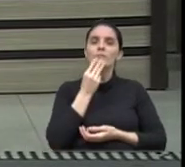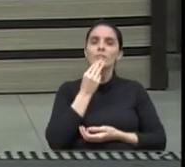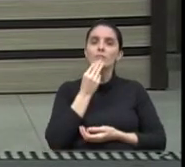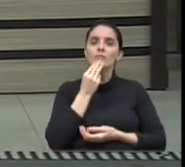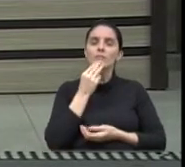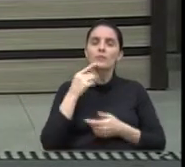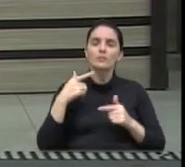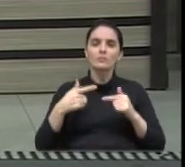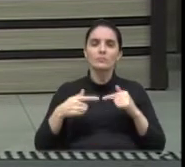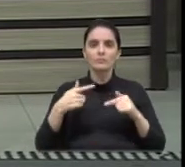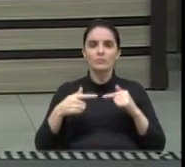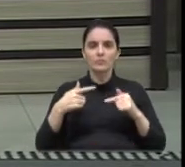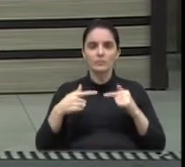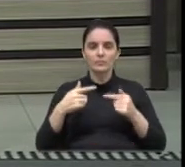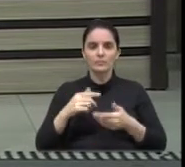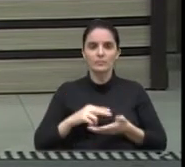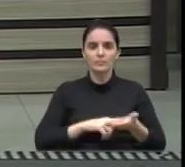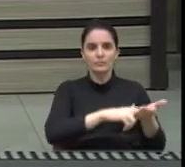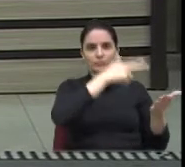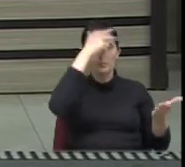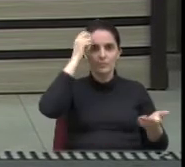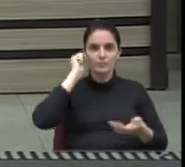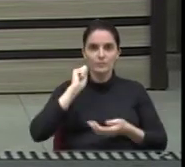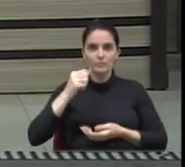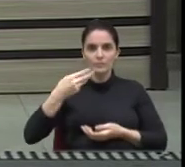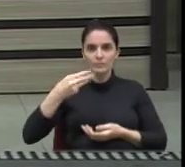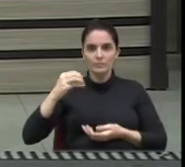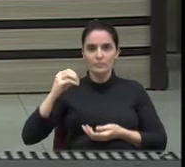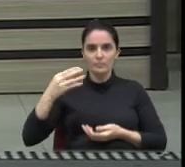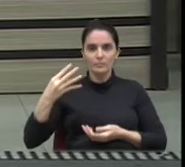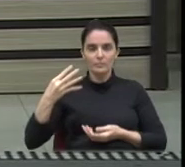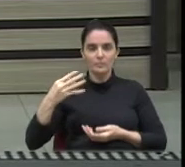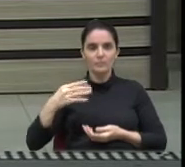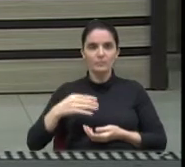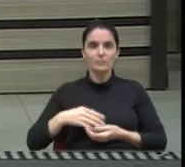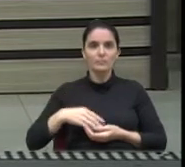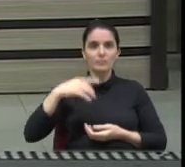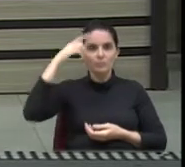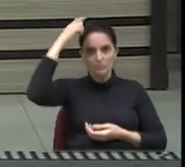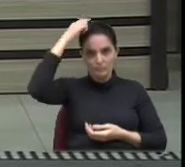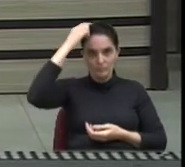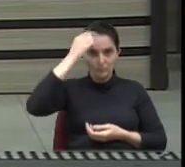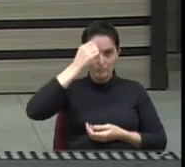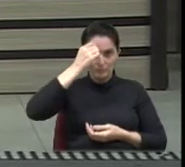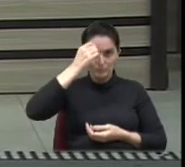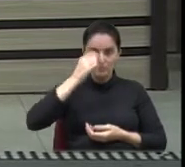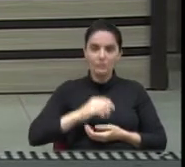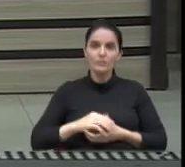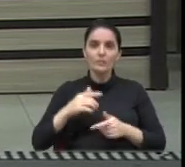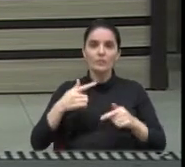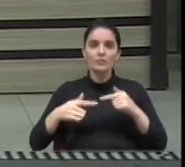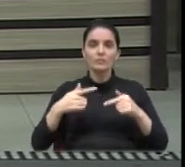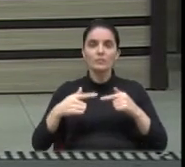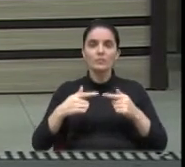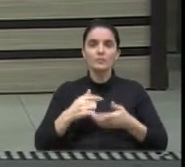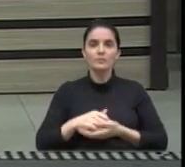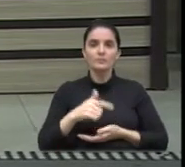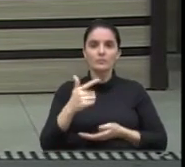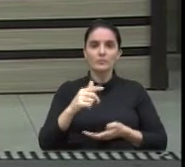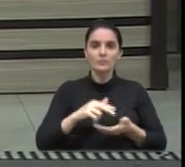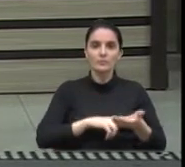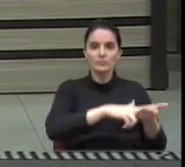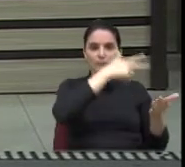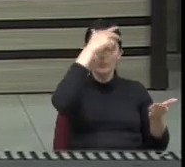Em discussão. Não havendo executivo. 304, Anderson Cornélio Pereira. Em discussão. Não